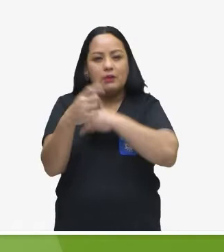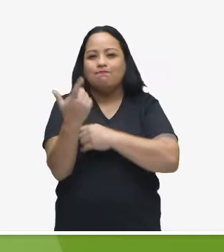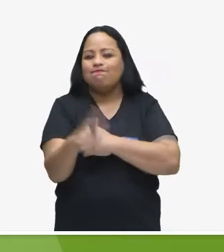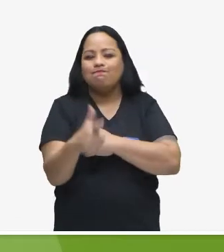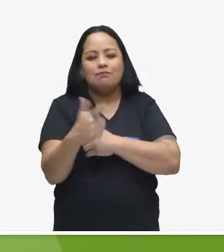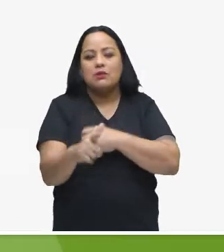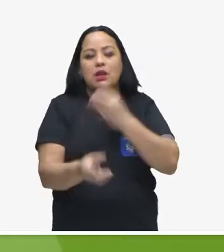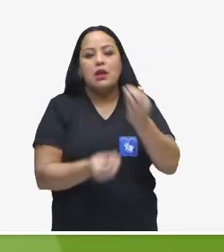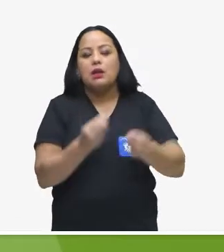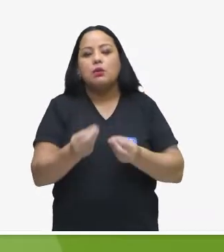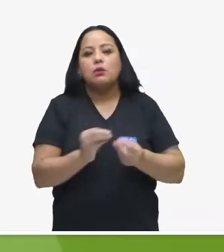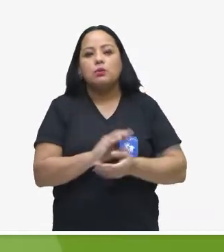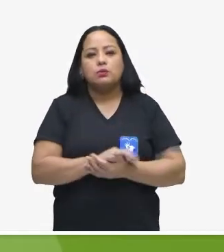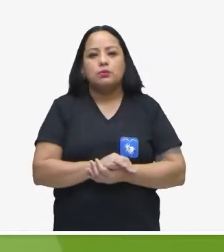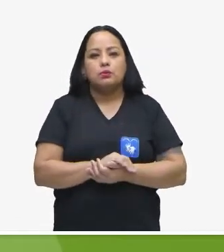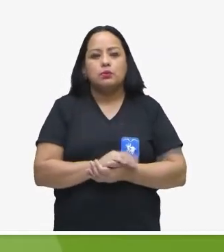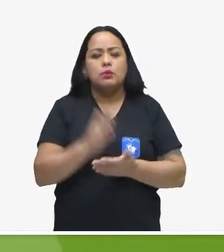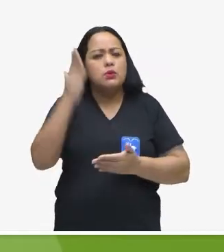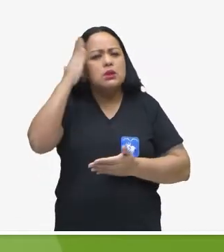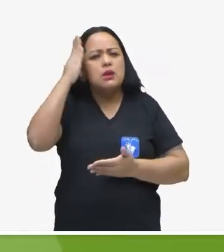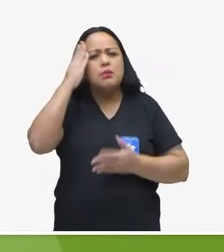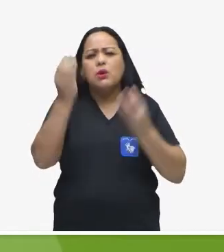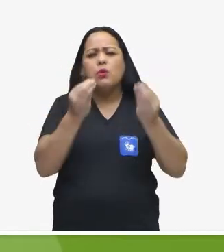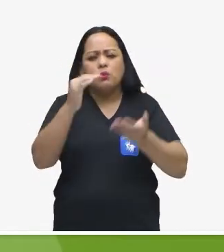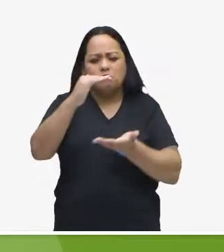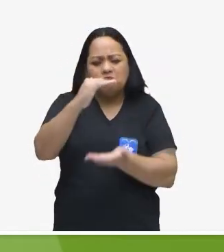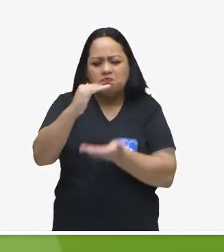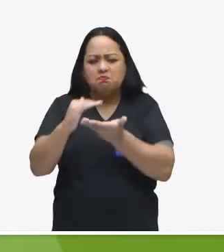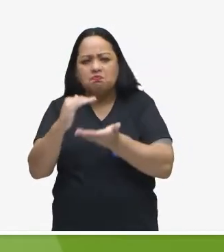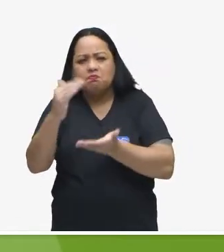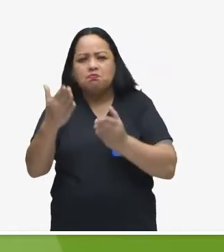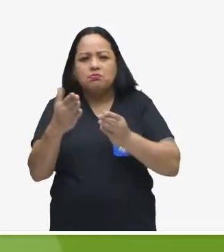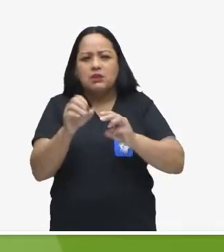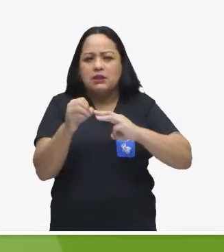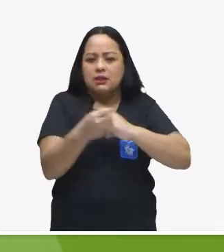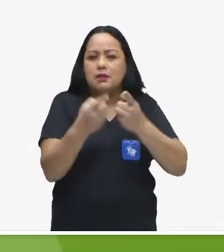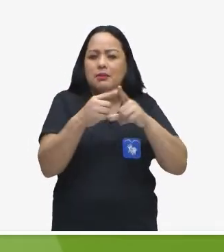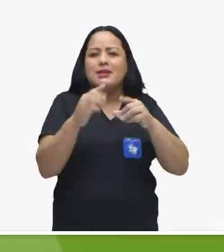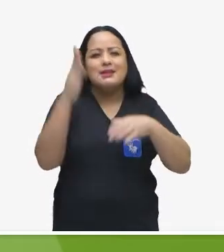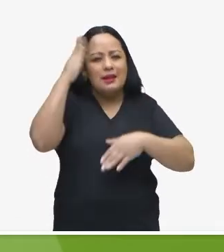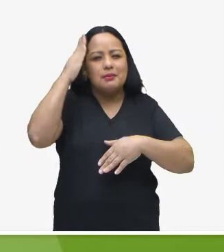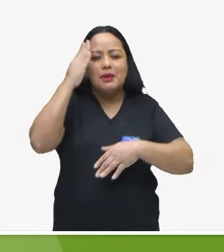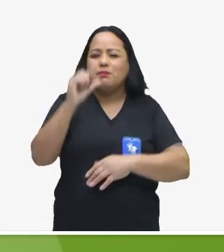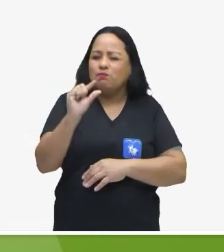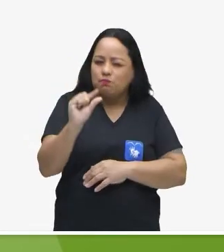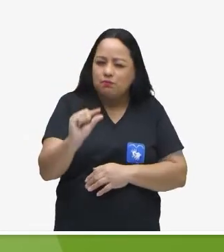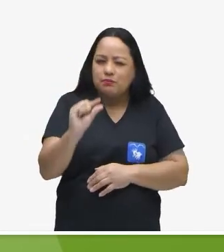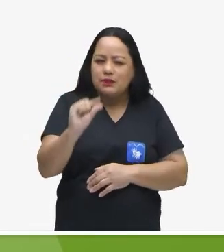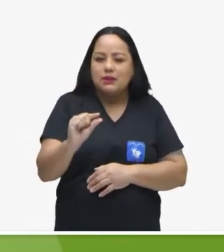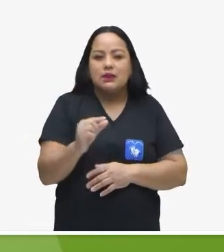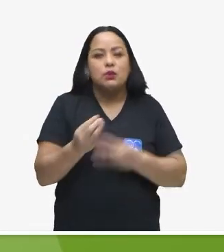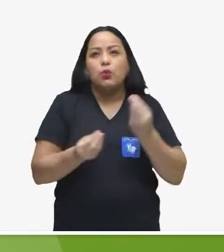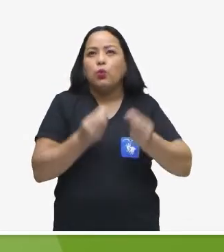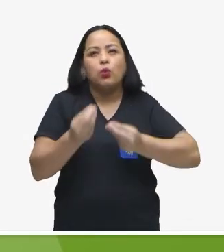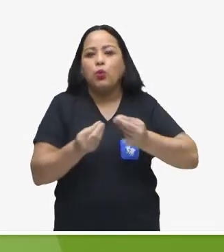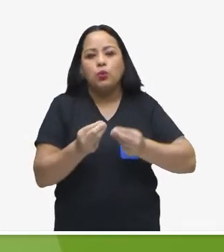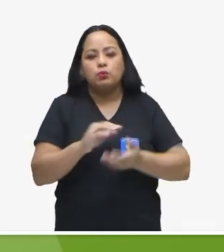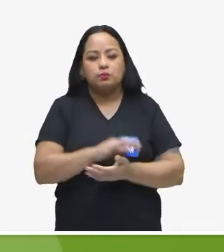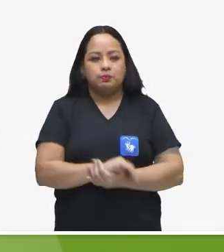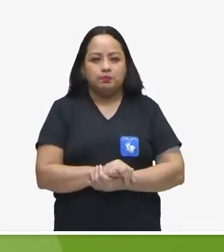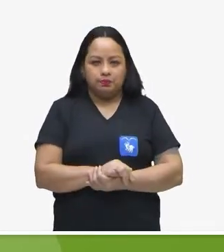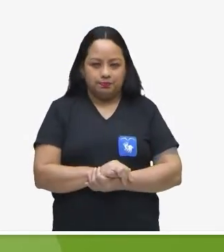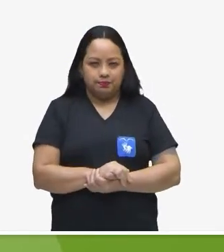tinha dimensão do tamanho das células, só se sabia que eram muito pequenas, né? Só se tinha ideia que eram muito pequenas,